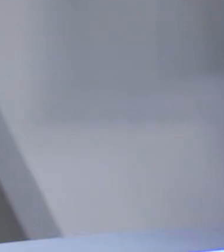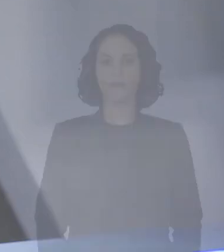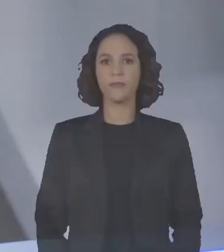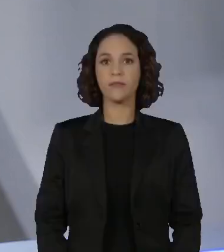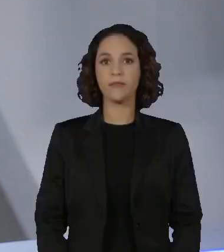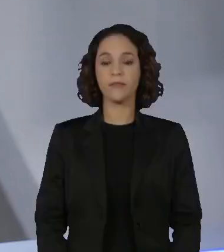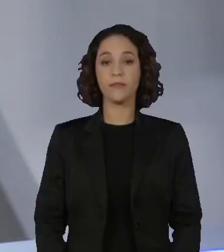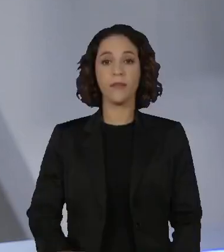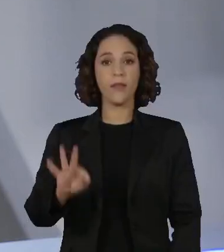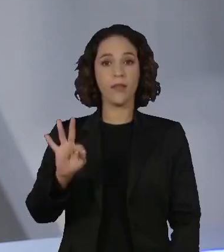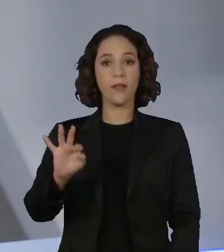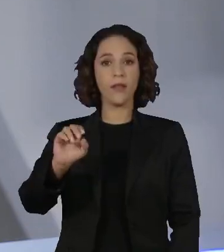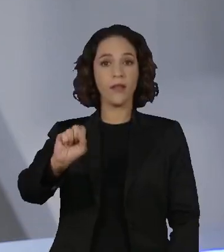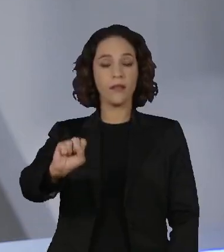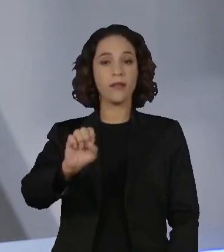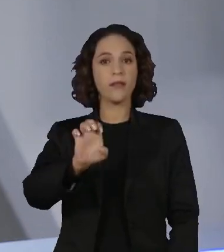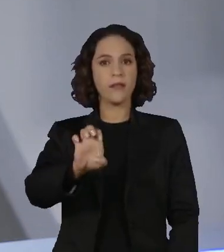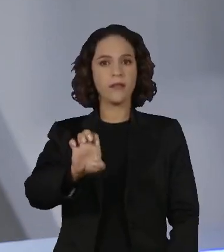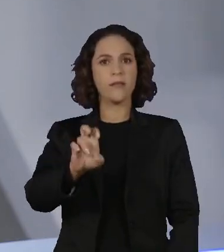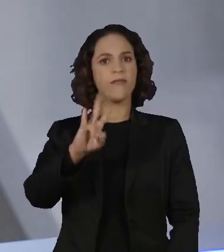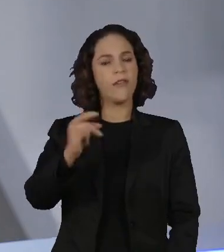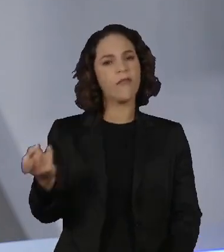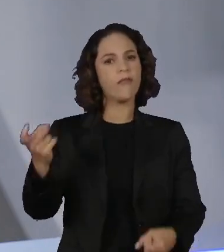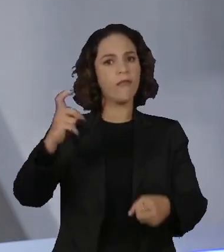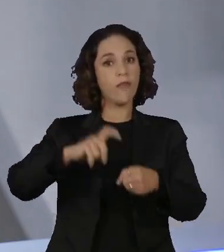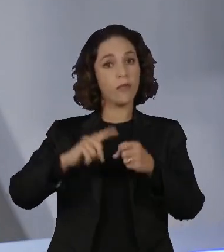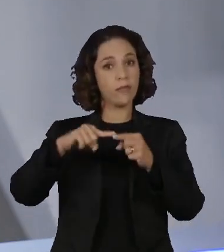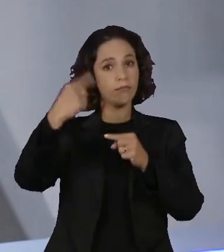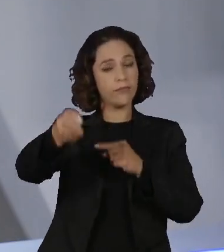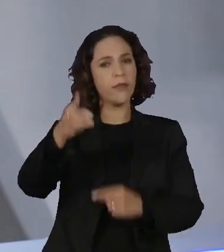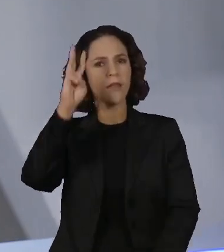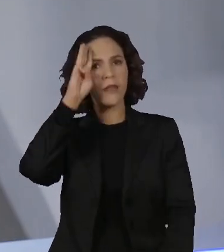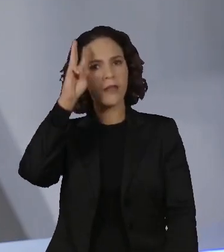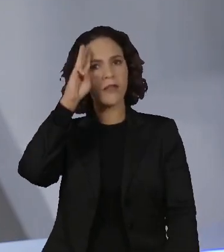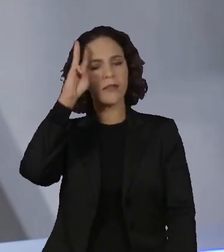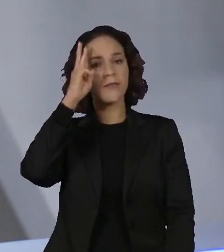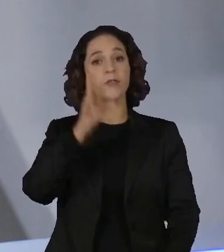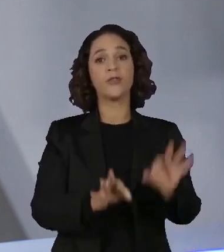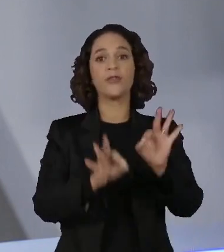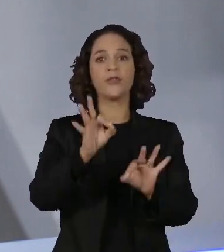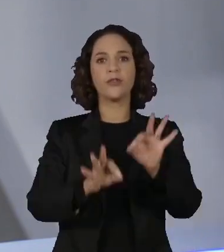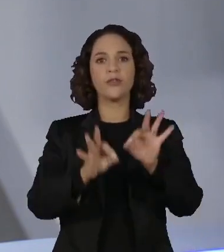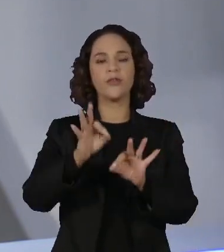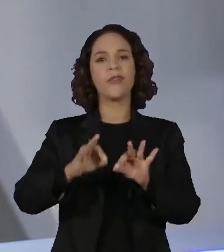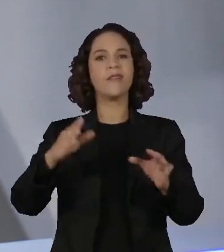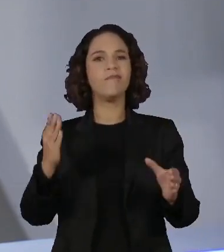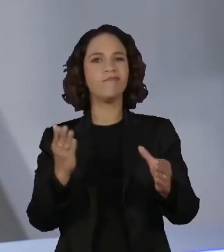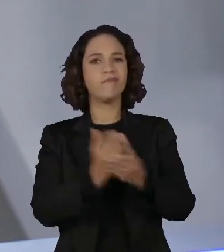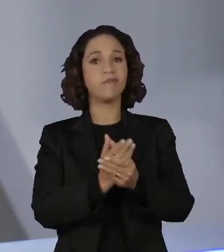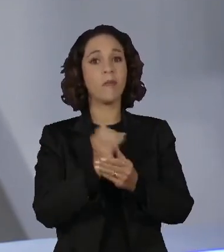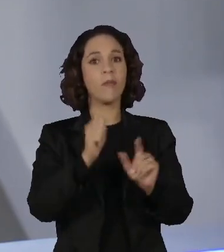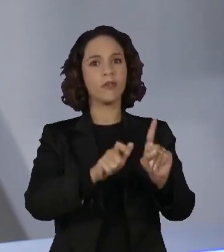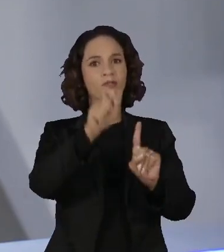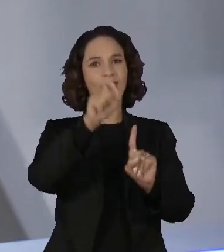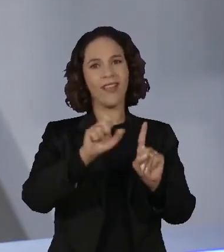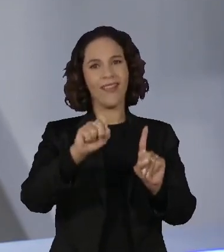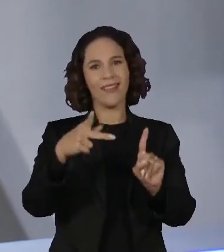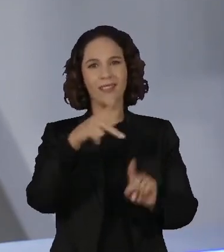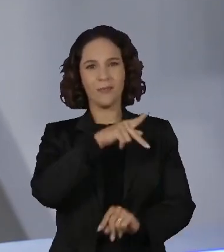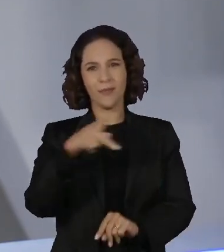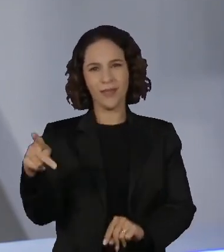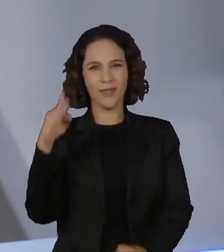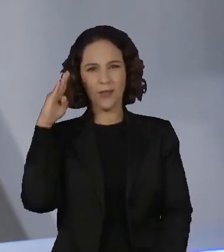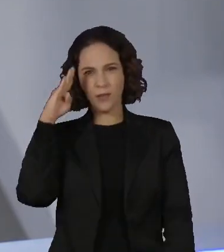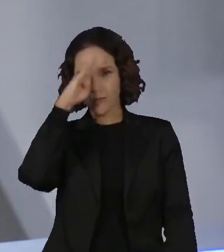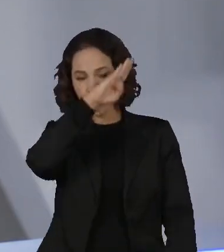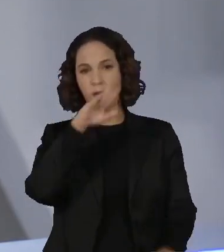o Tribunal Superior Eleitoral vai retomar na próxima terça-feira o julgamento da ação que pode tornar o ex-presidente Jair